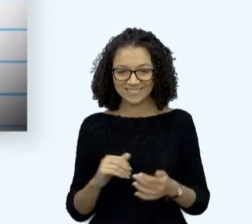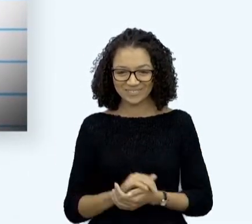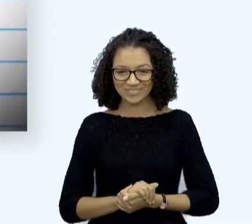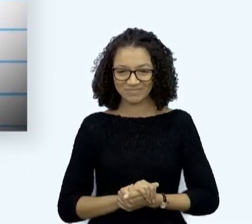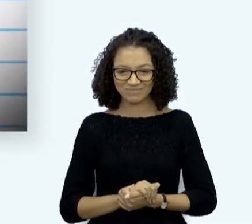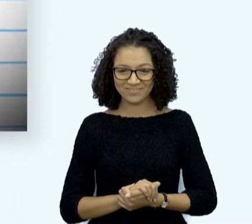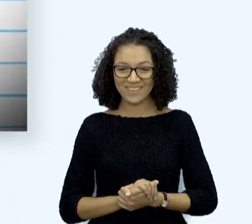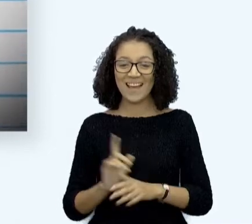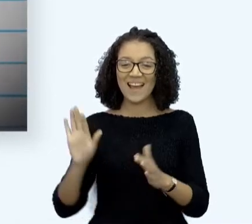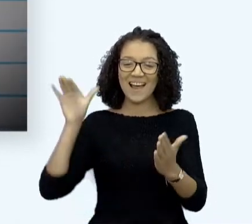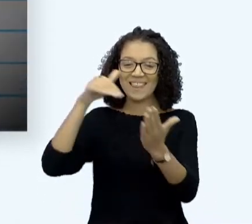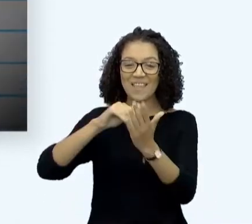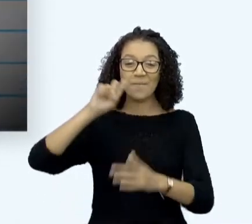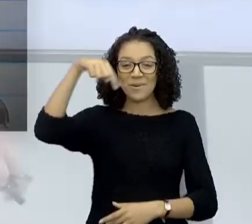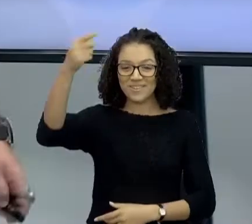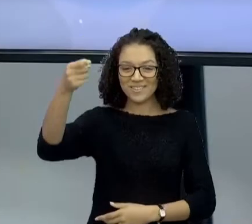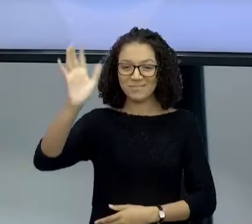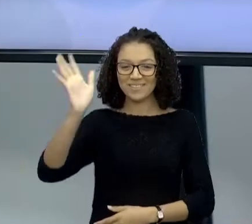Até a próxima!